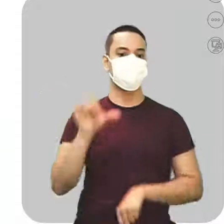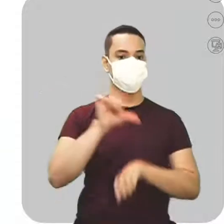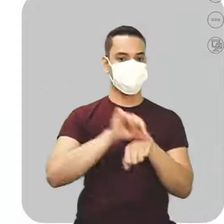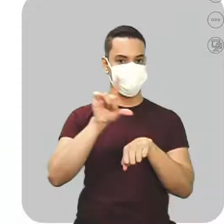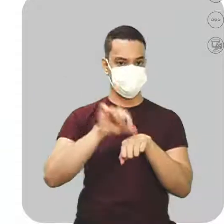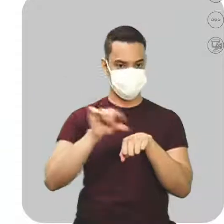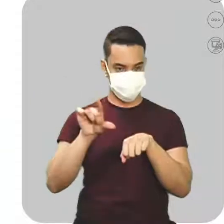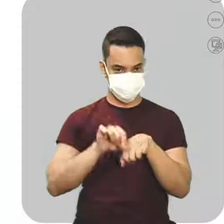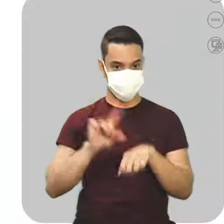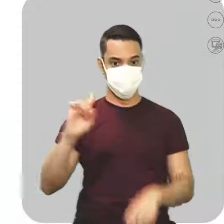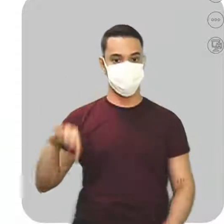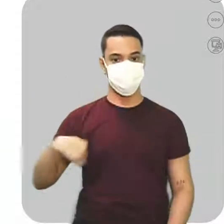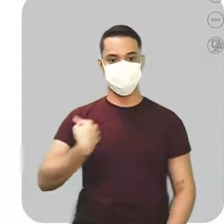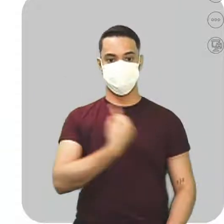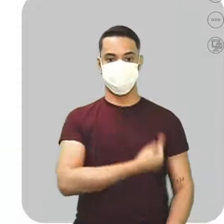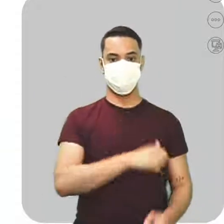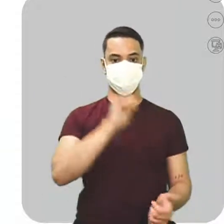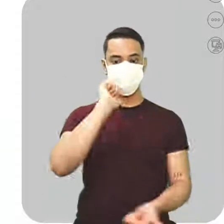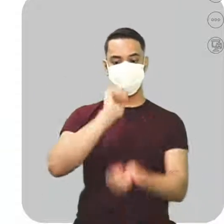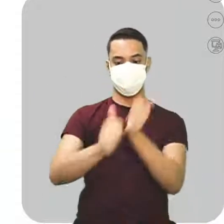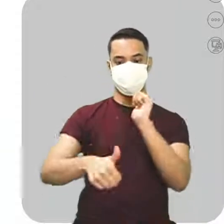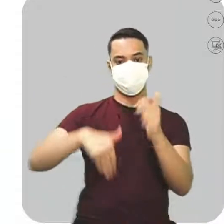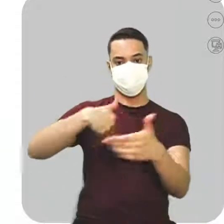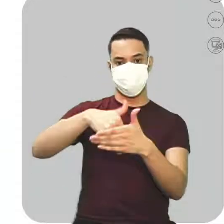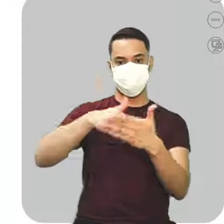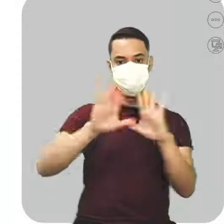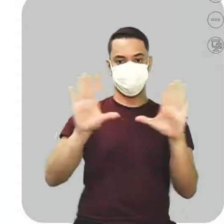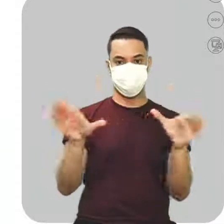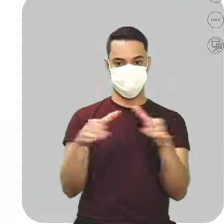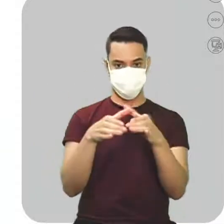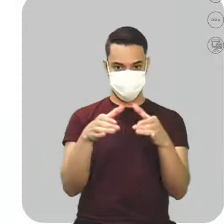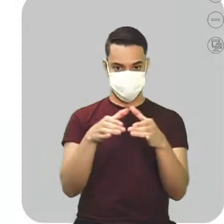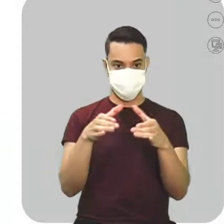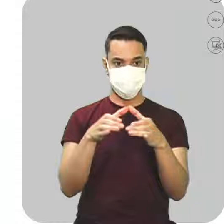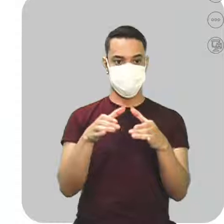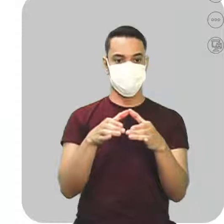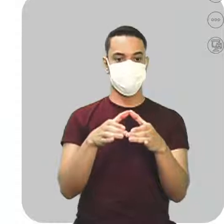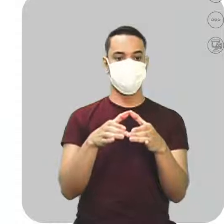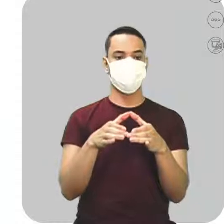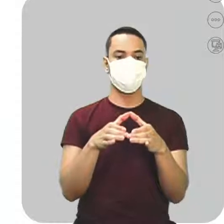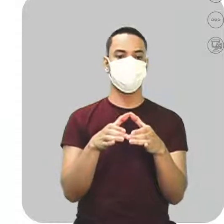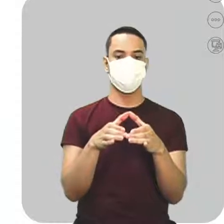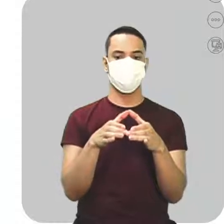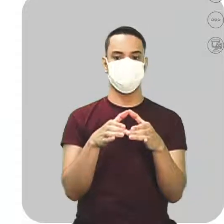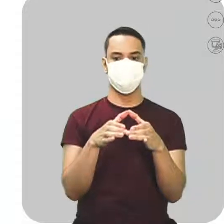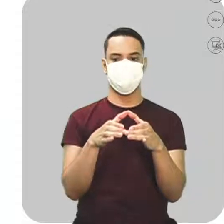argumento. Os nossos jogadores de futebol, assim que